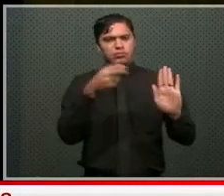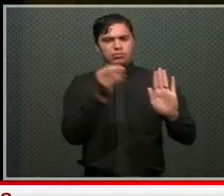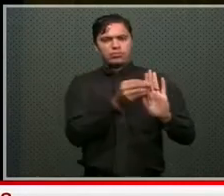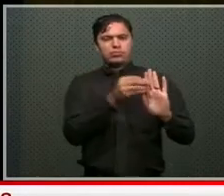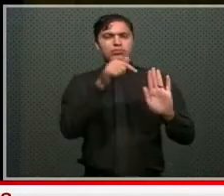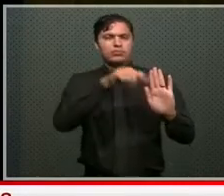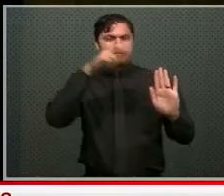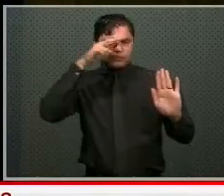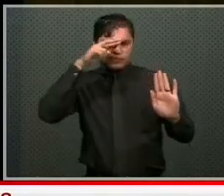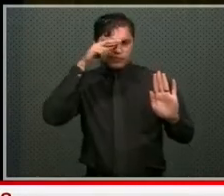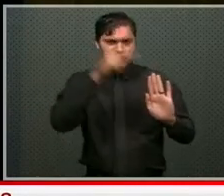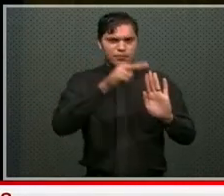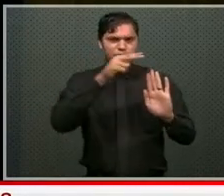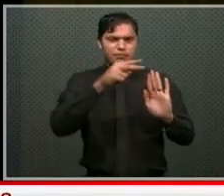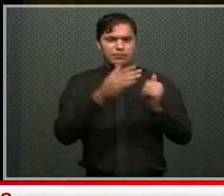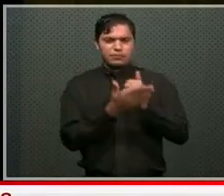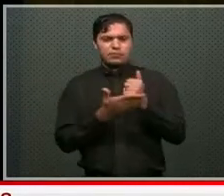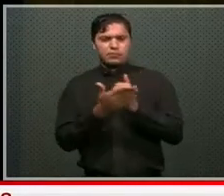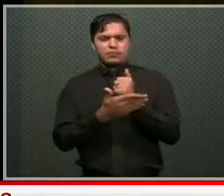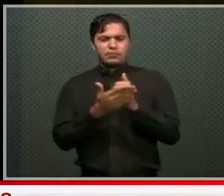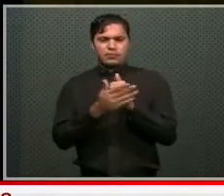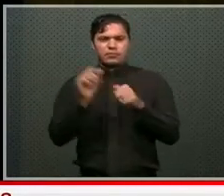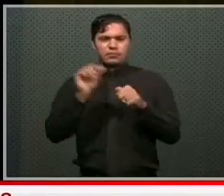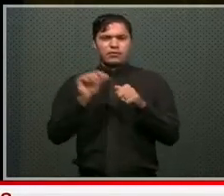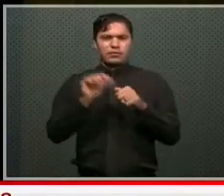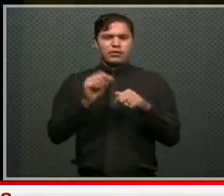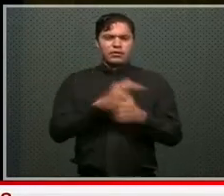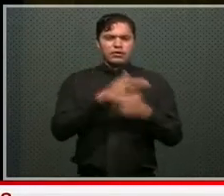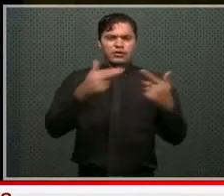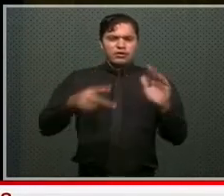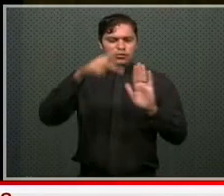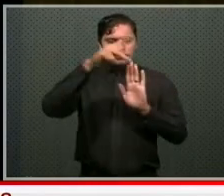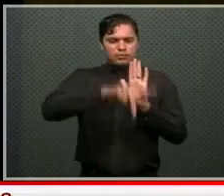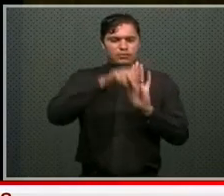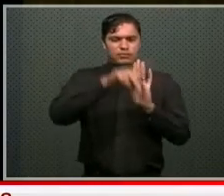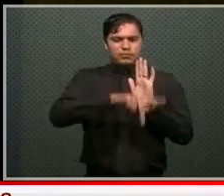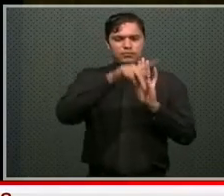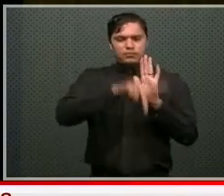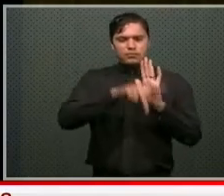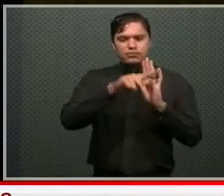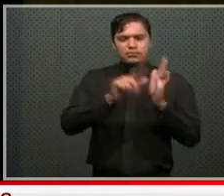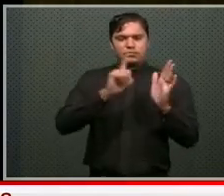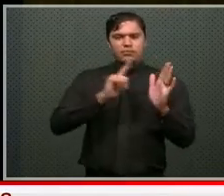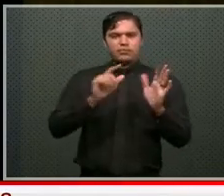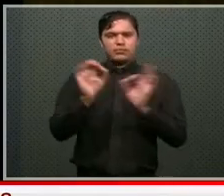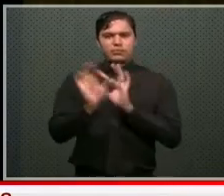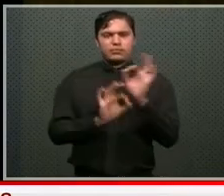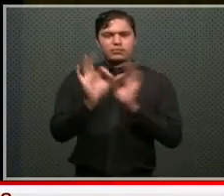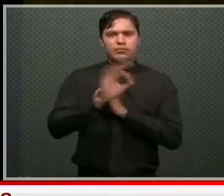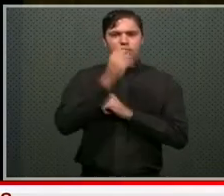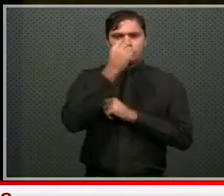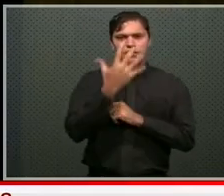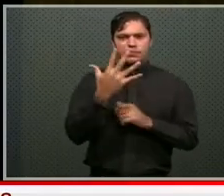forte elemento Para viabilizar Inclusive a execução de projetos aí que estão aí bem arquitetados